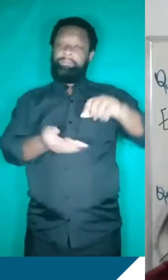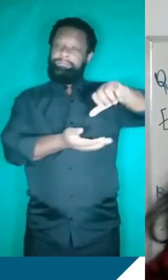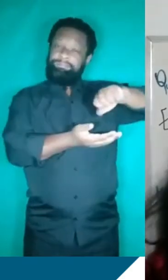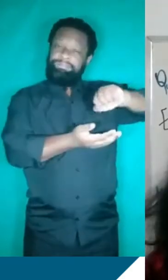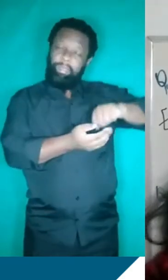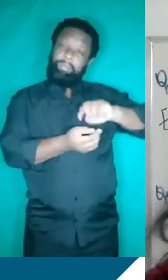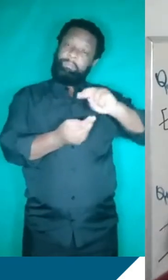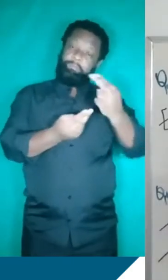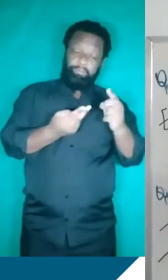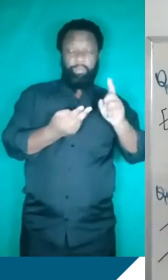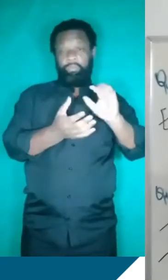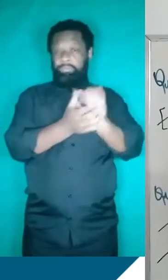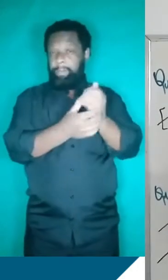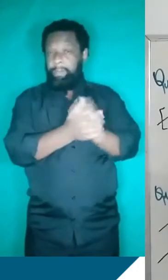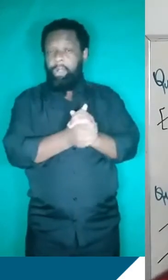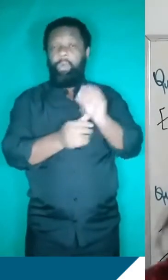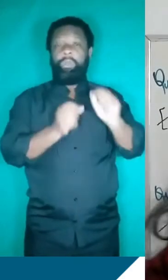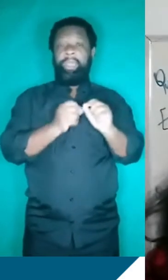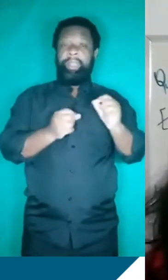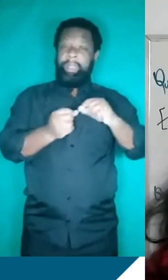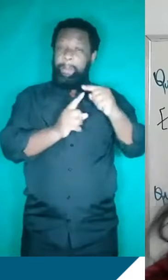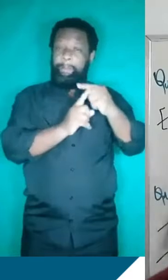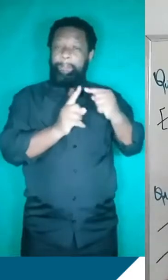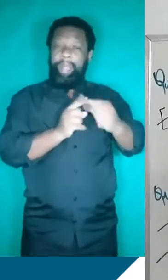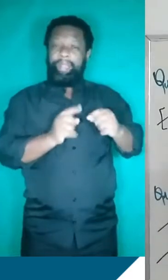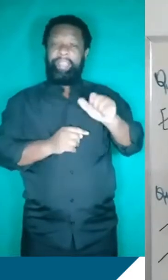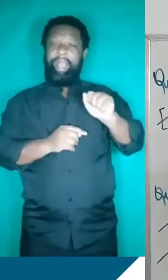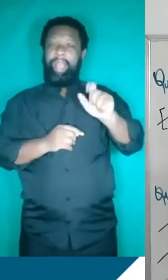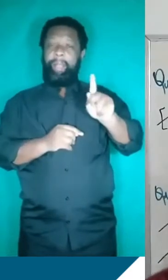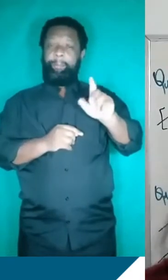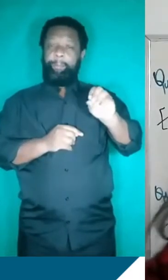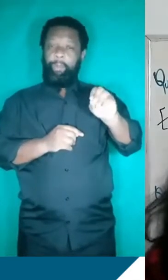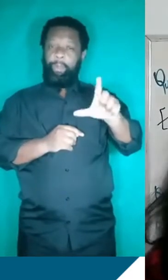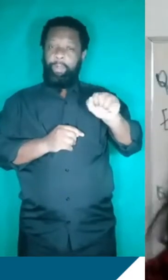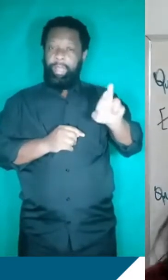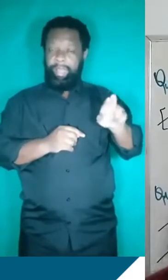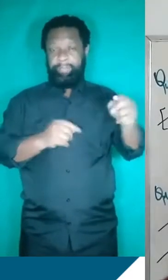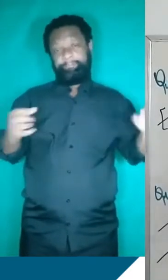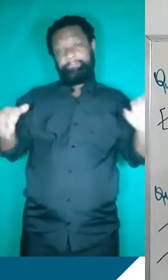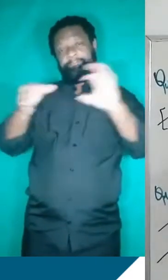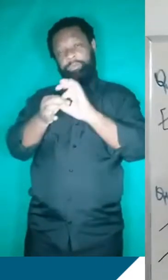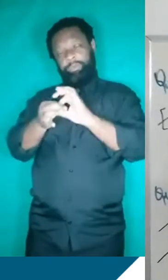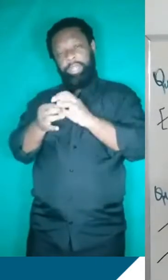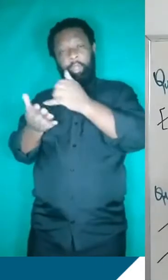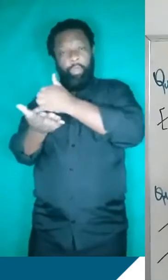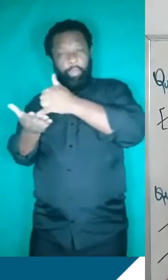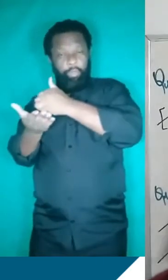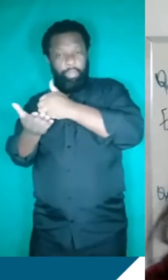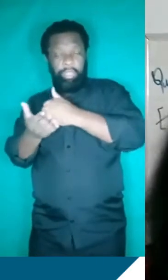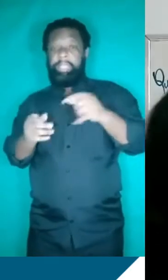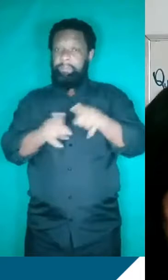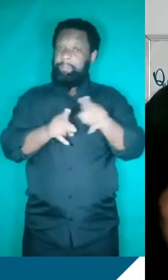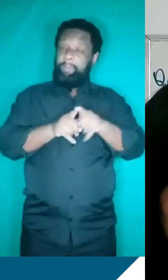O detergente e o sabão, eles têm o seguinte: uma parte apolar, que se liga à gordura, cujas moléculas são apolares, e